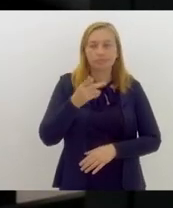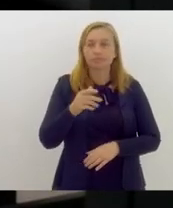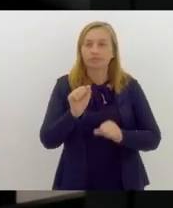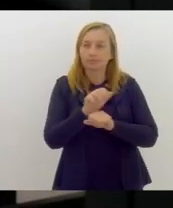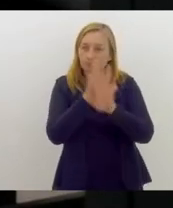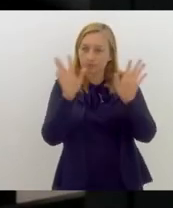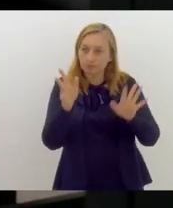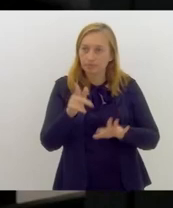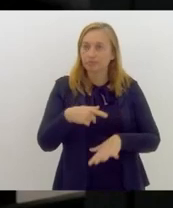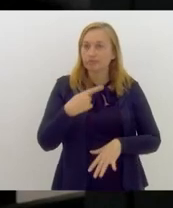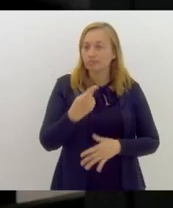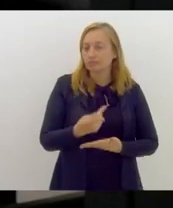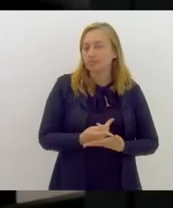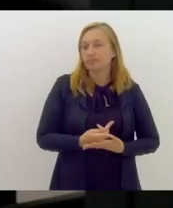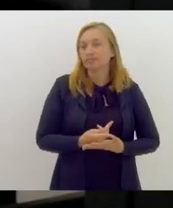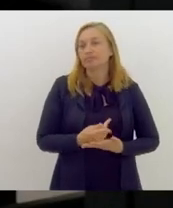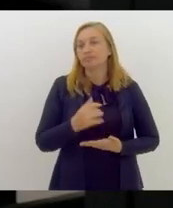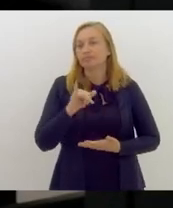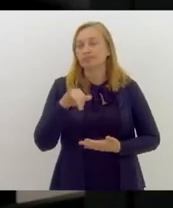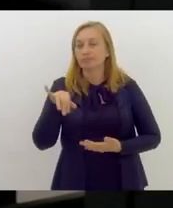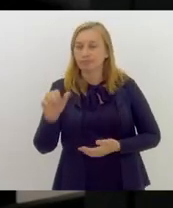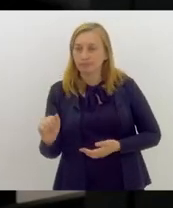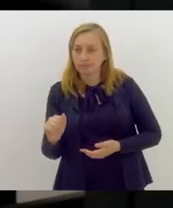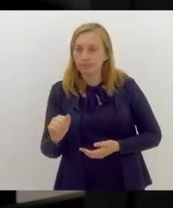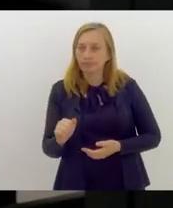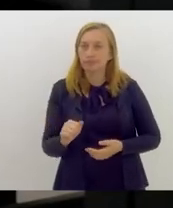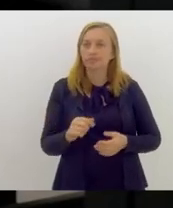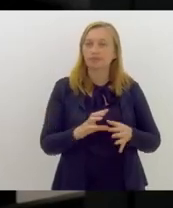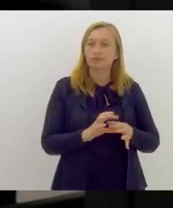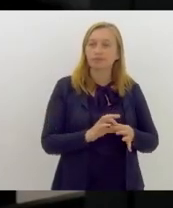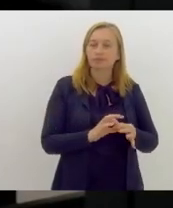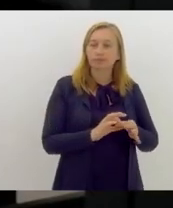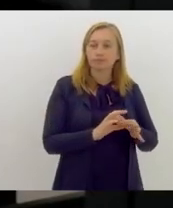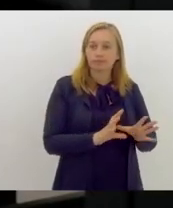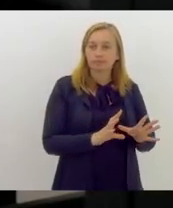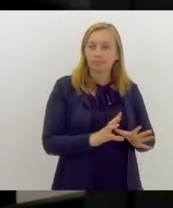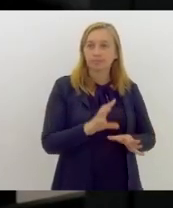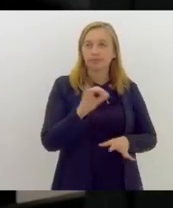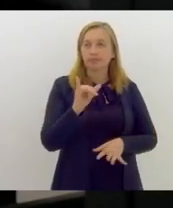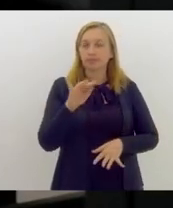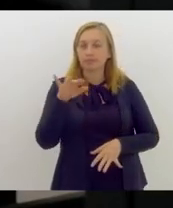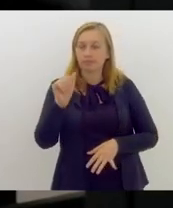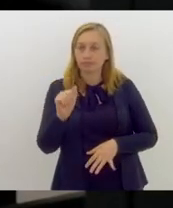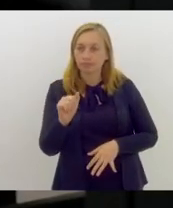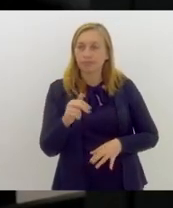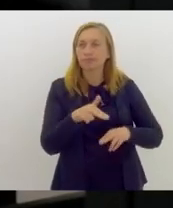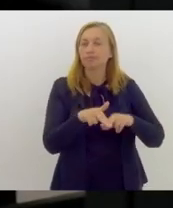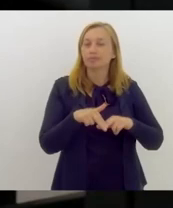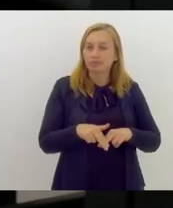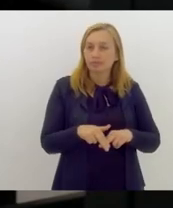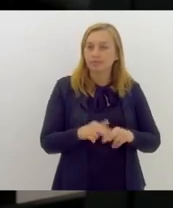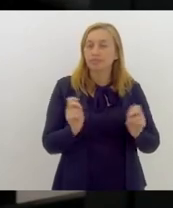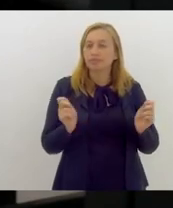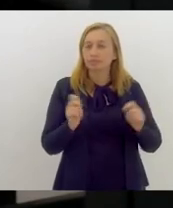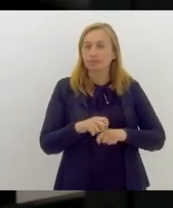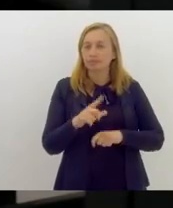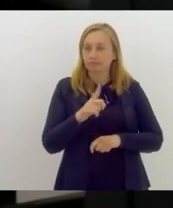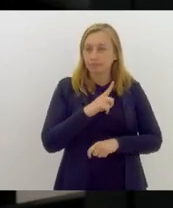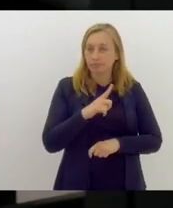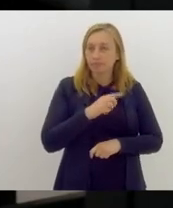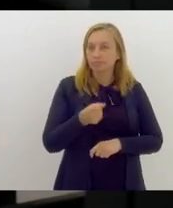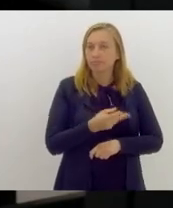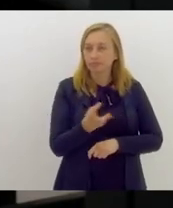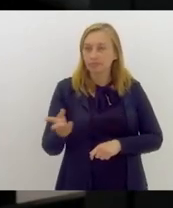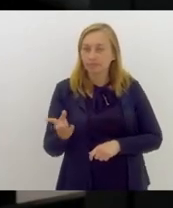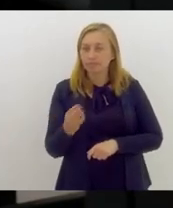claro começou no Enéa foi delegado pelo Ibama E por que que tinha que ser do Ibama por conta do da potência né a quantidade